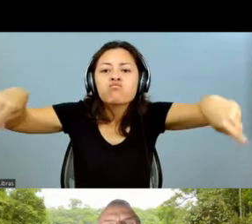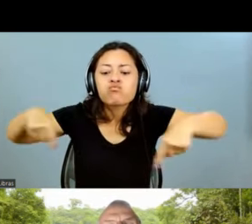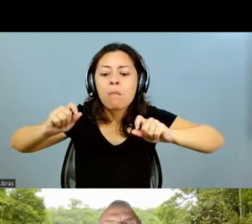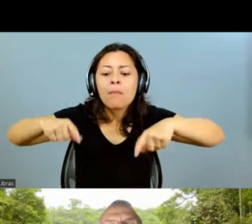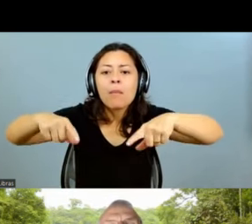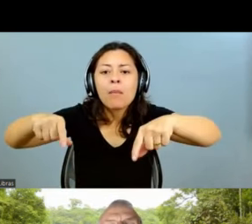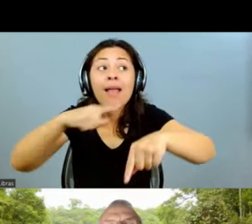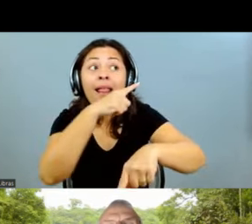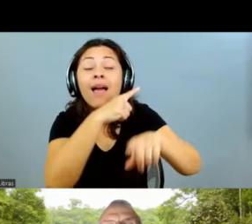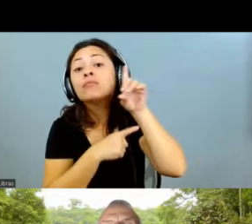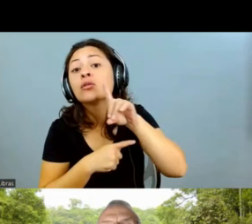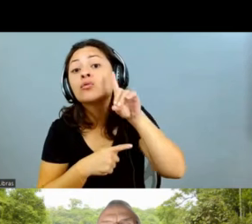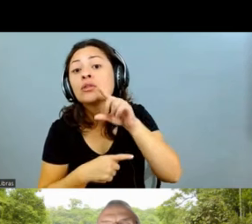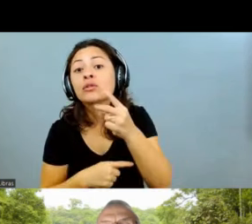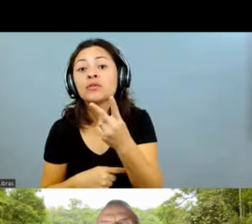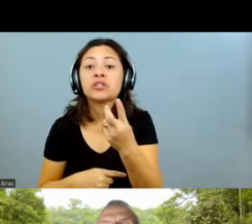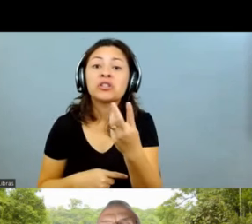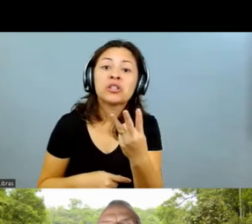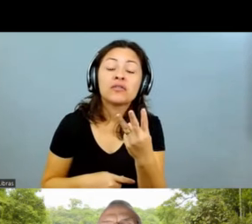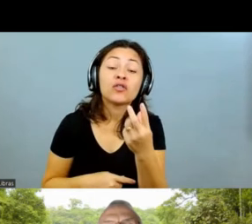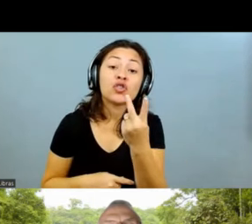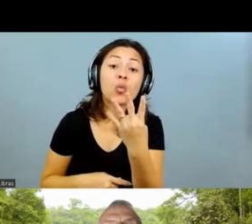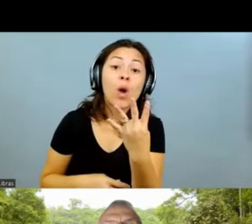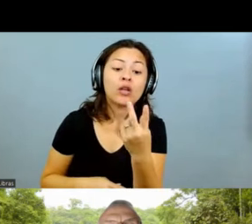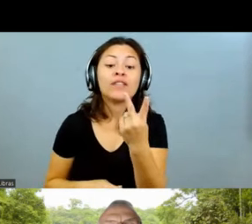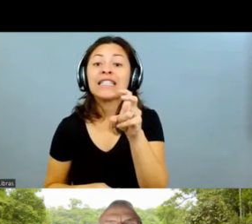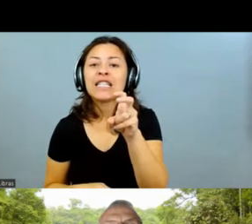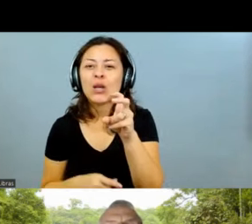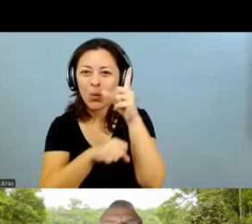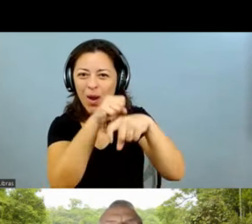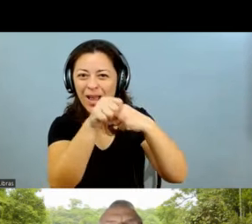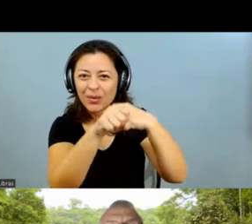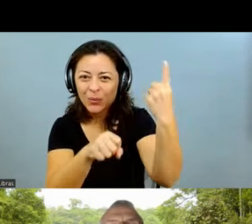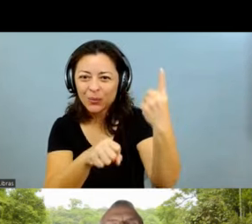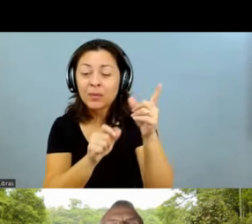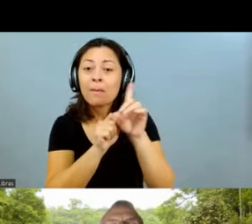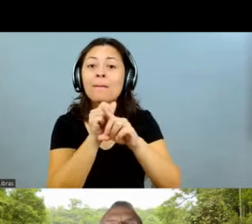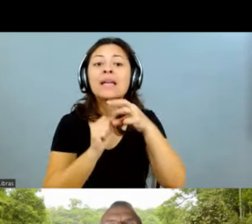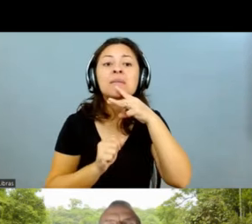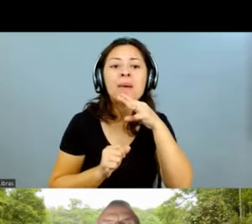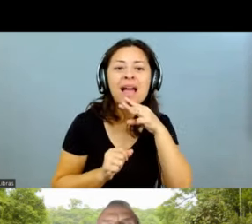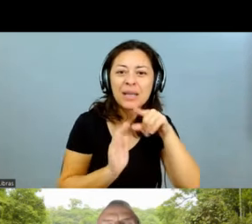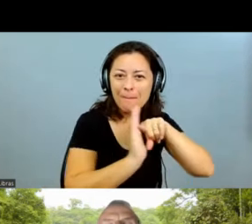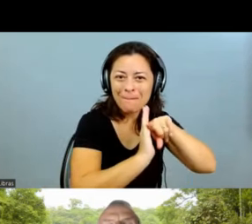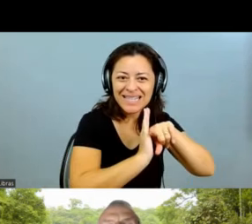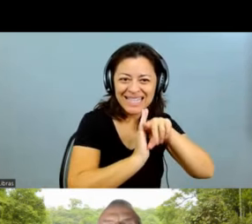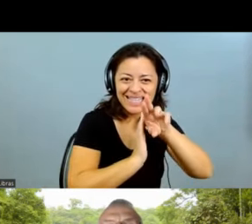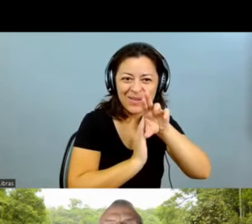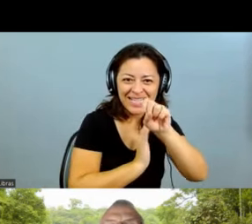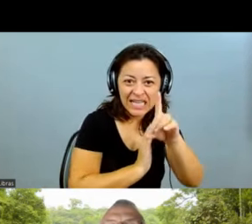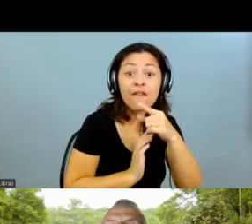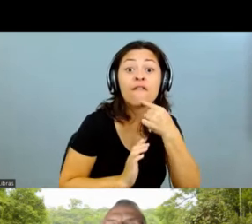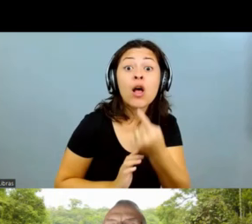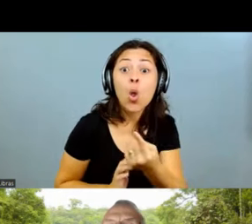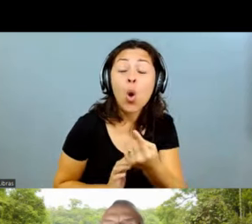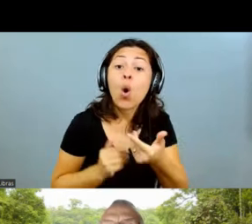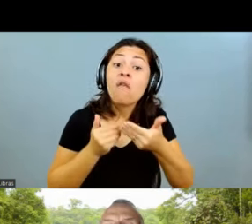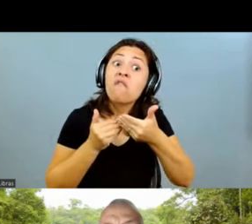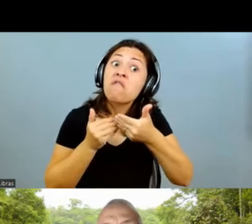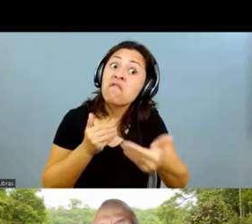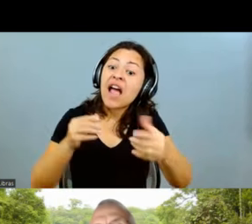Estados Unidos segundo relatório de perspectiva de plantil divulgado em março de 24 pelo usda a expectativa Inicial